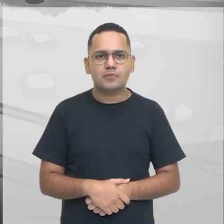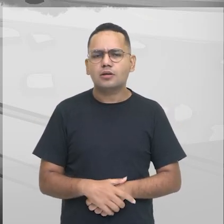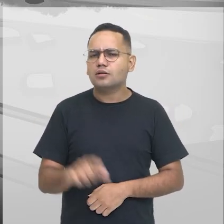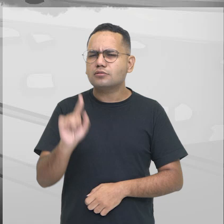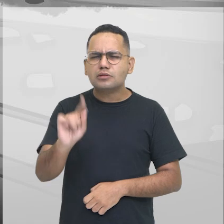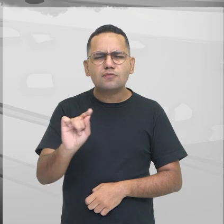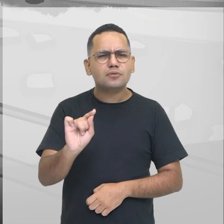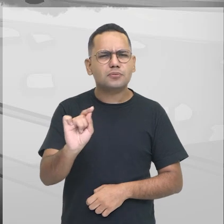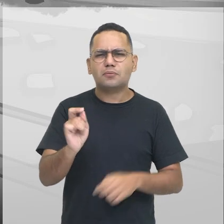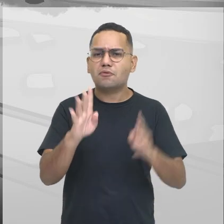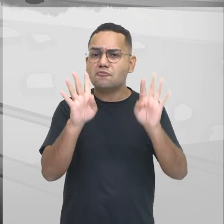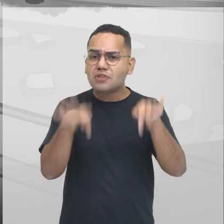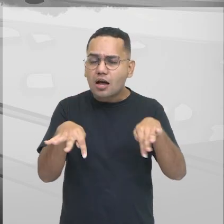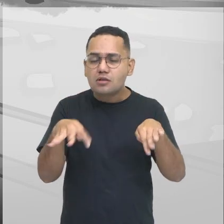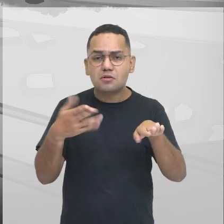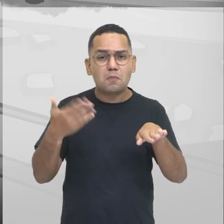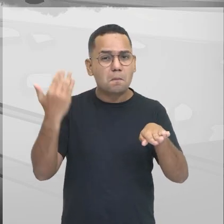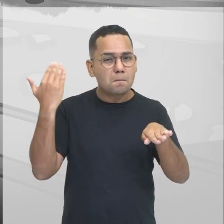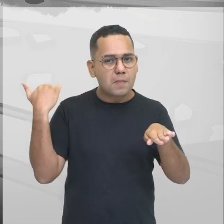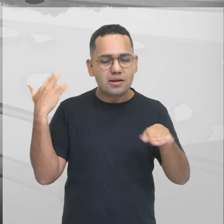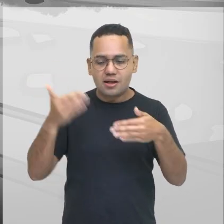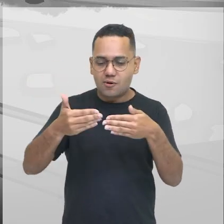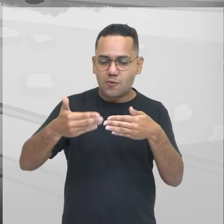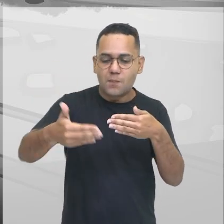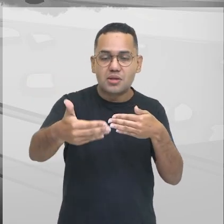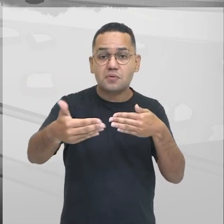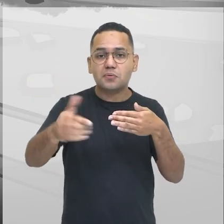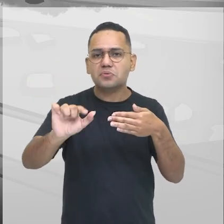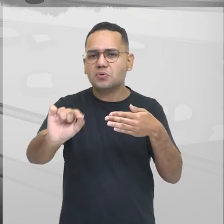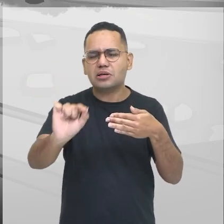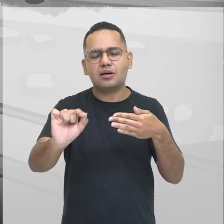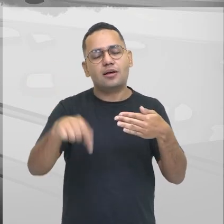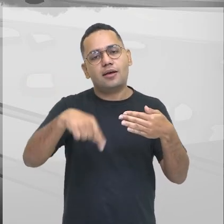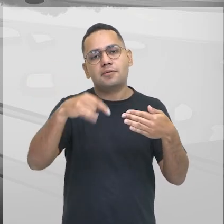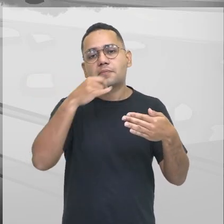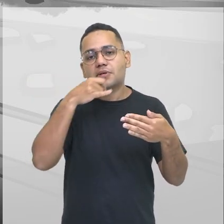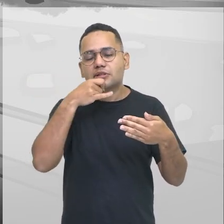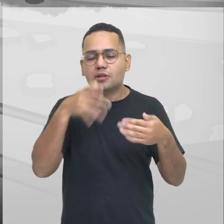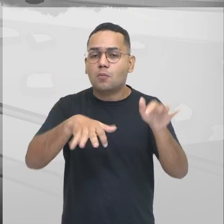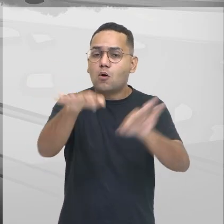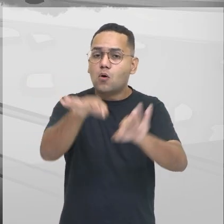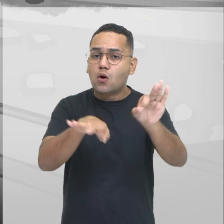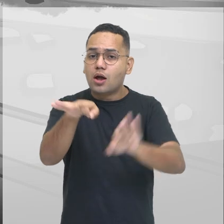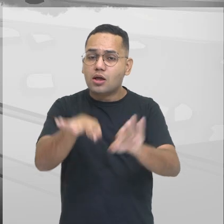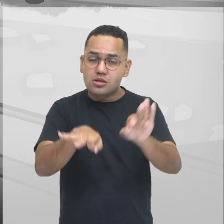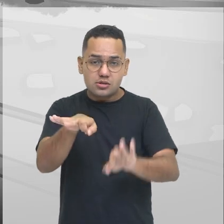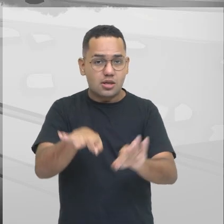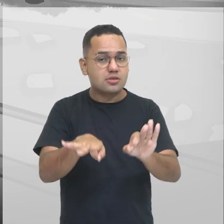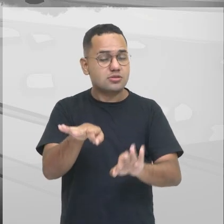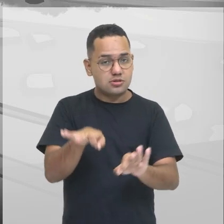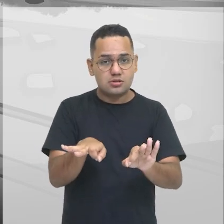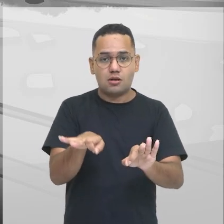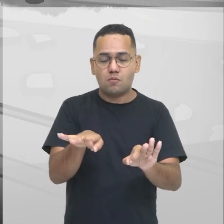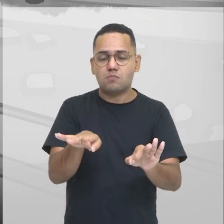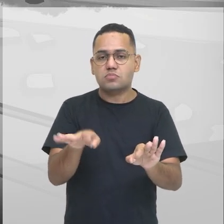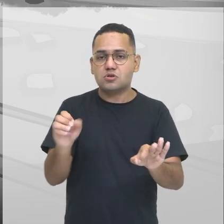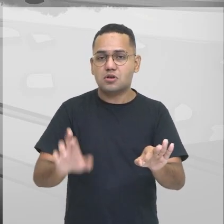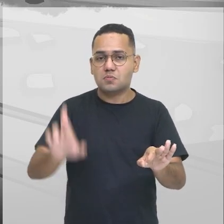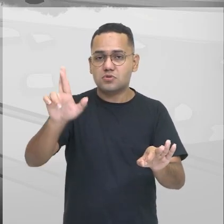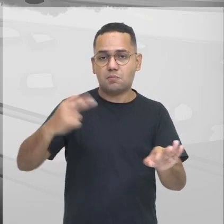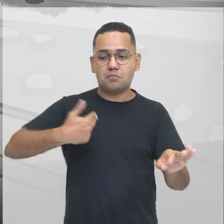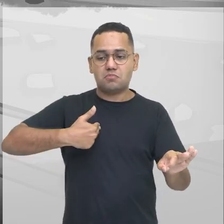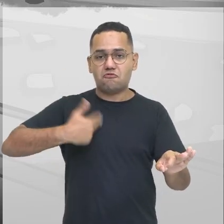gente conhece, e o início de um novo sistema de governo ali, sob a liderança, sob a batuta do